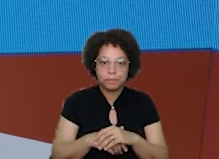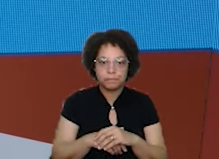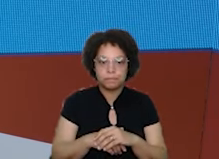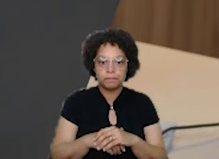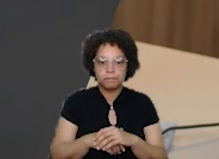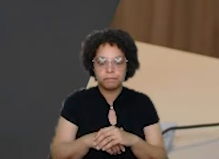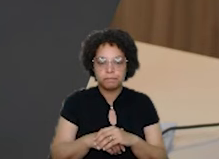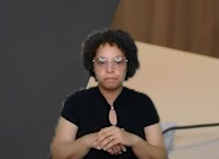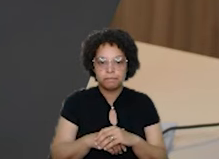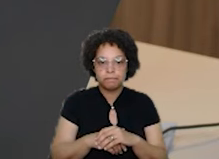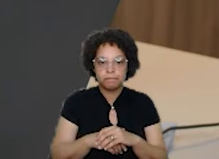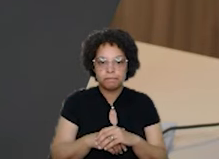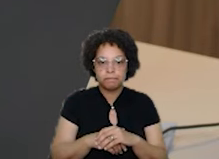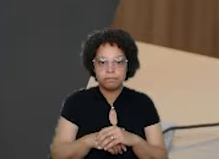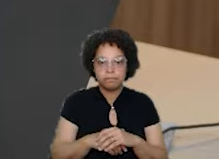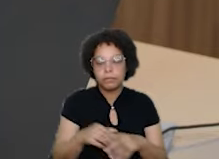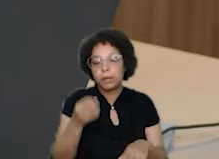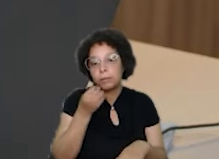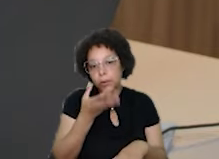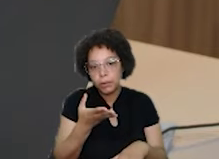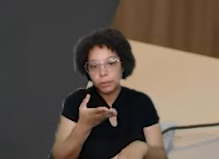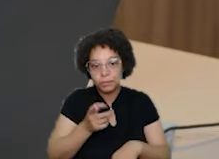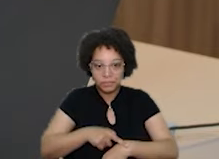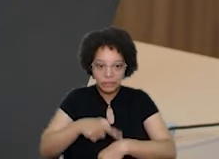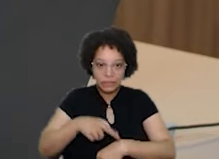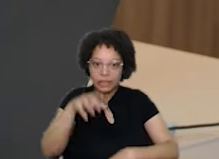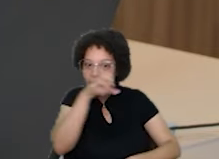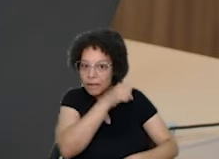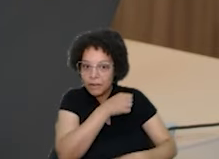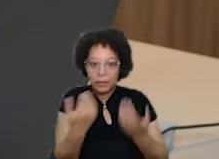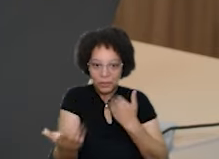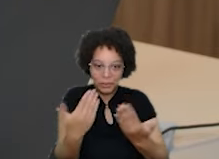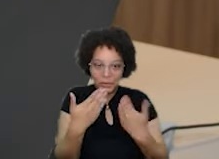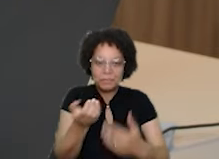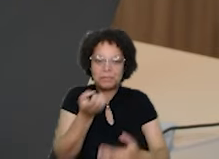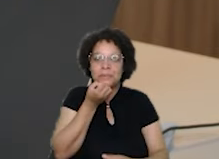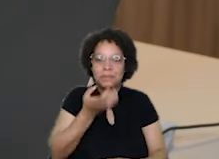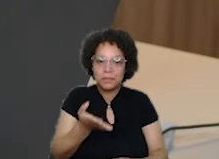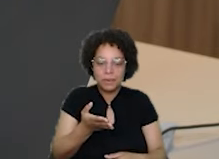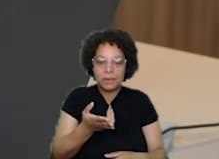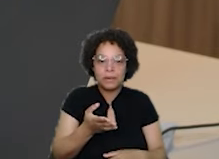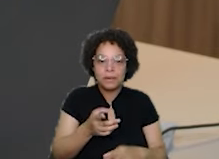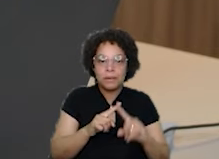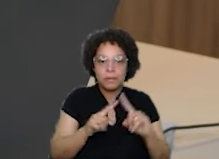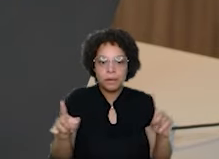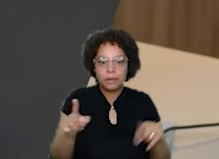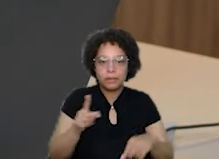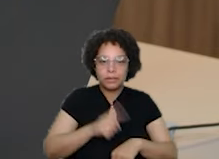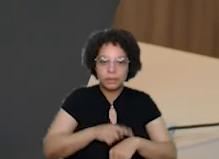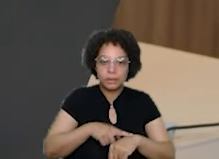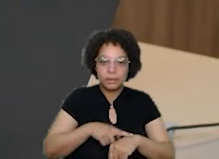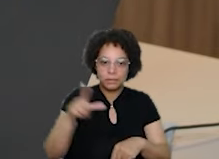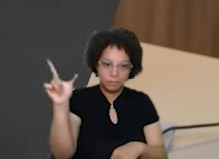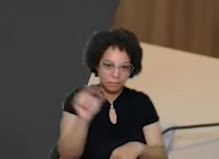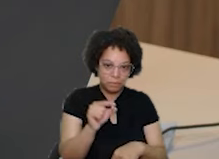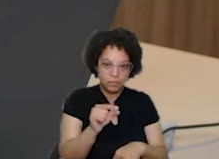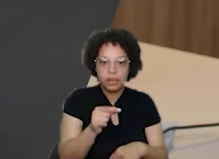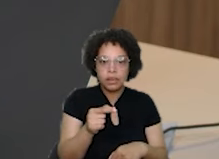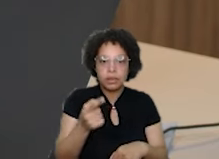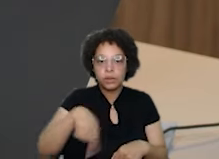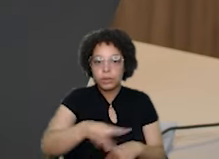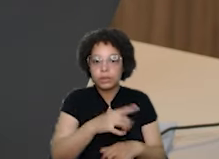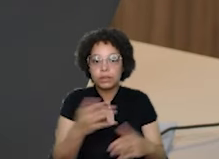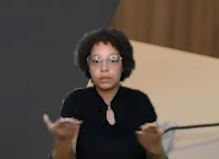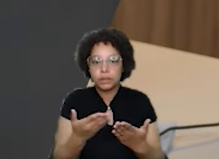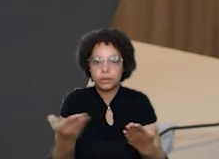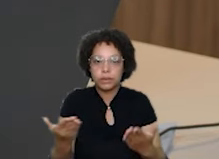é bom o tempo passa R quando a conversa é boa o tempo passa rápido e eu quero eh a gente tá agora né indo